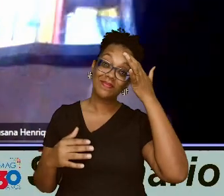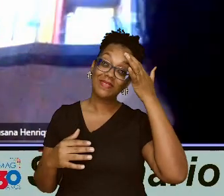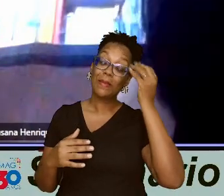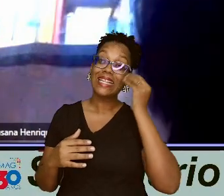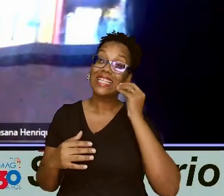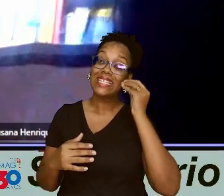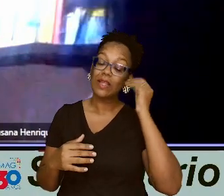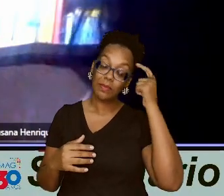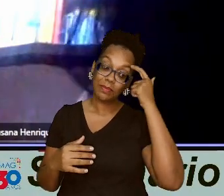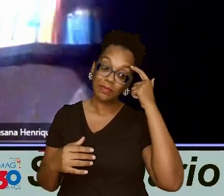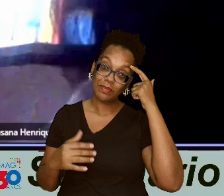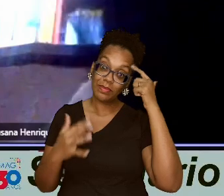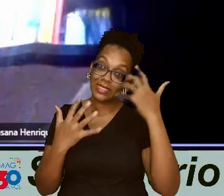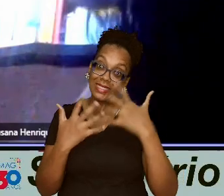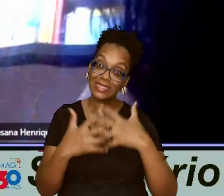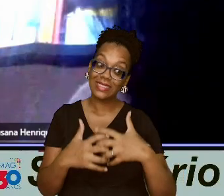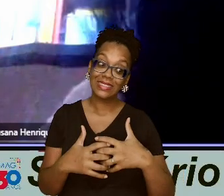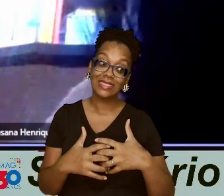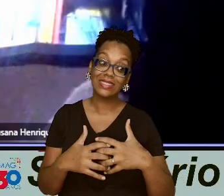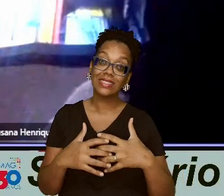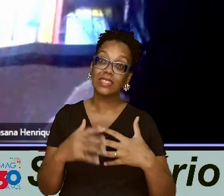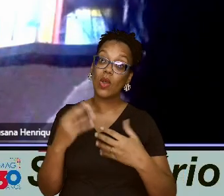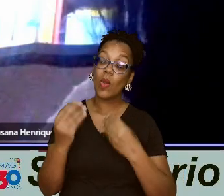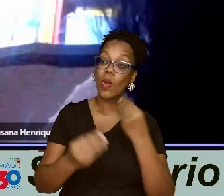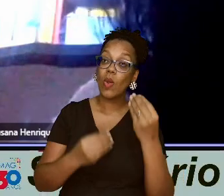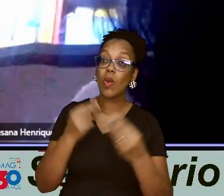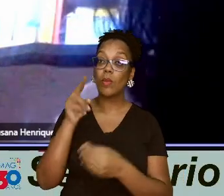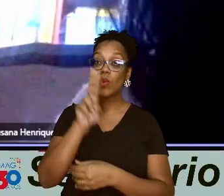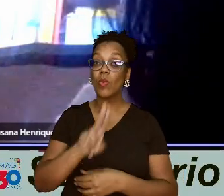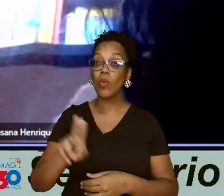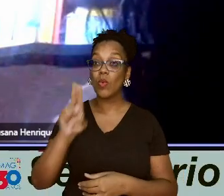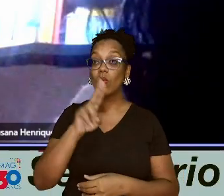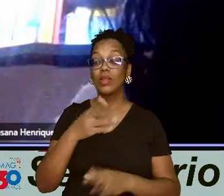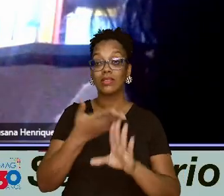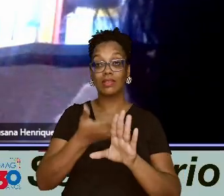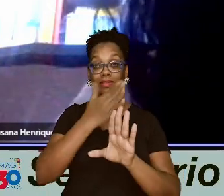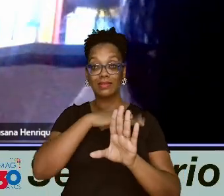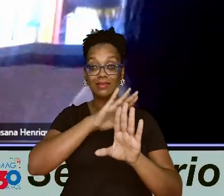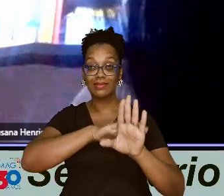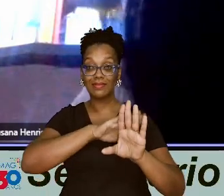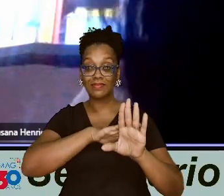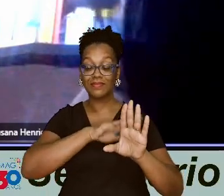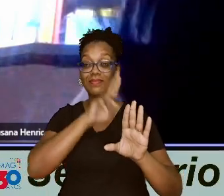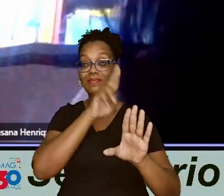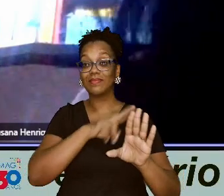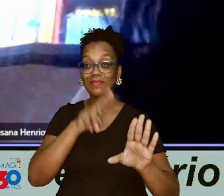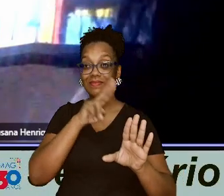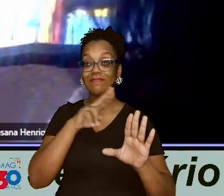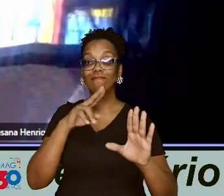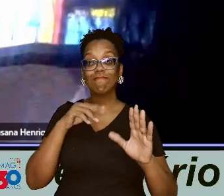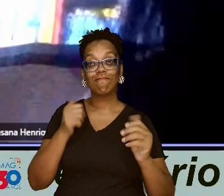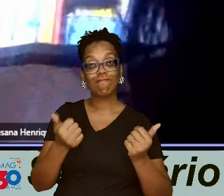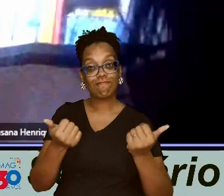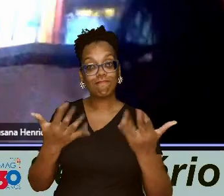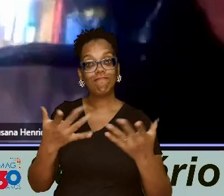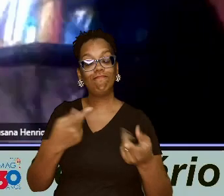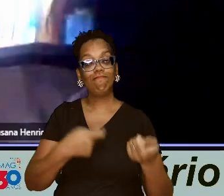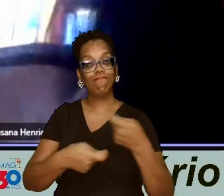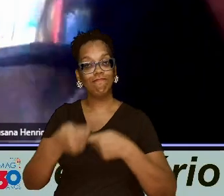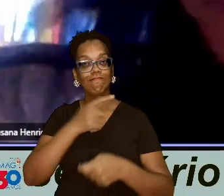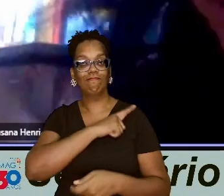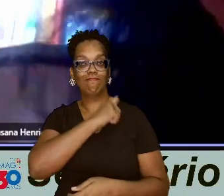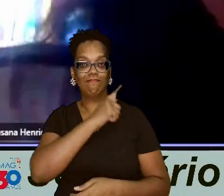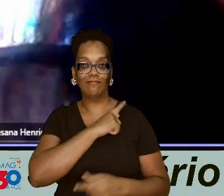pensar em quanto a utilização desse precedente está vindo como um fator de gestão nesse sentido, de